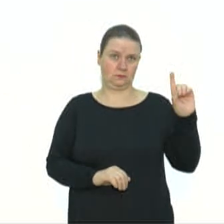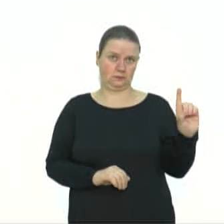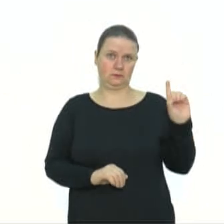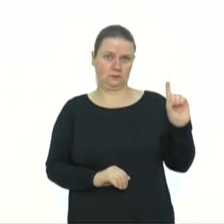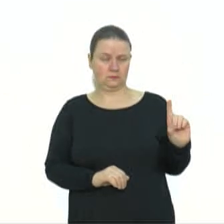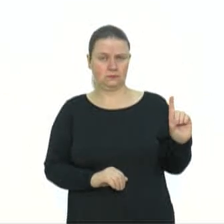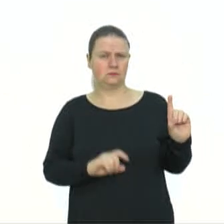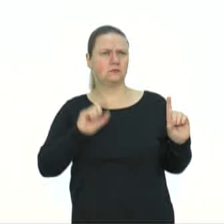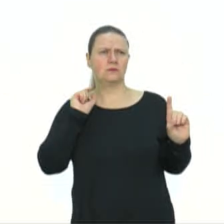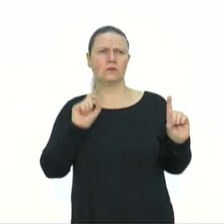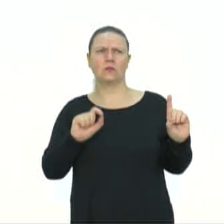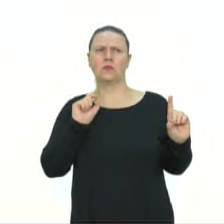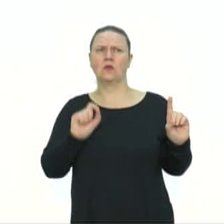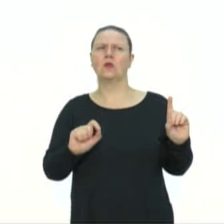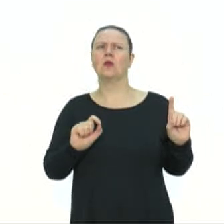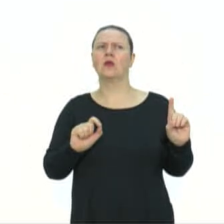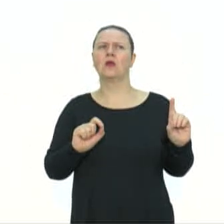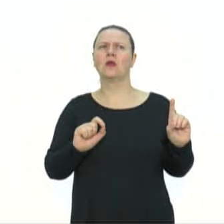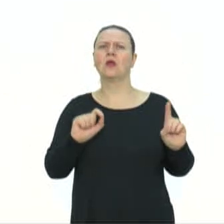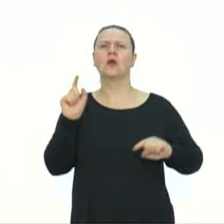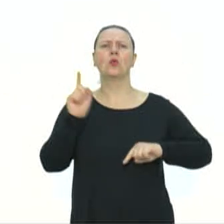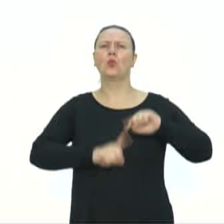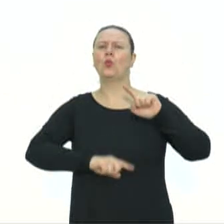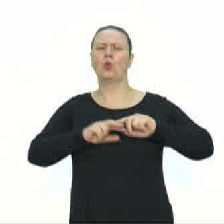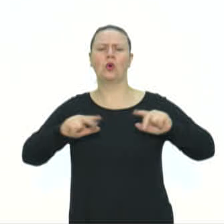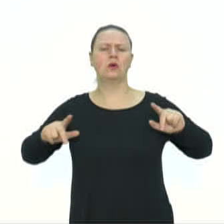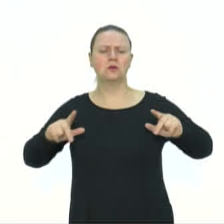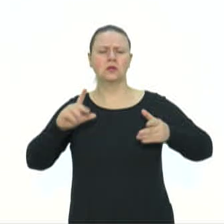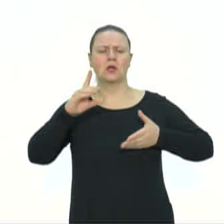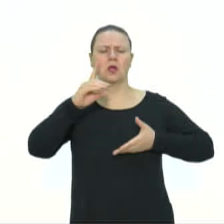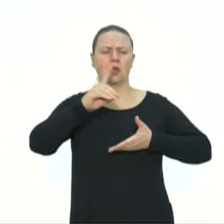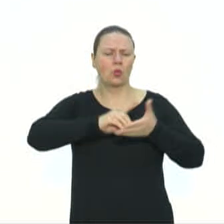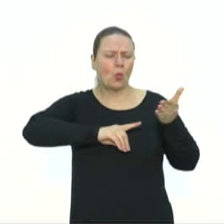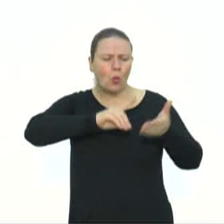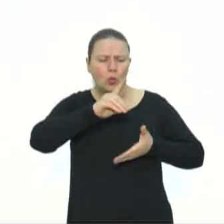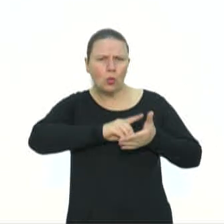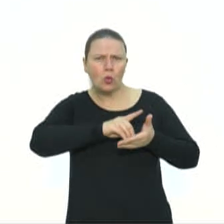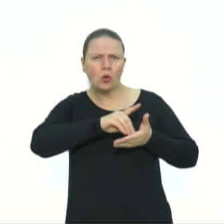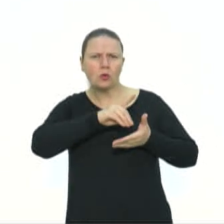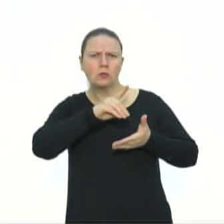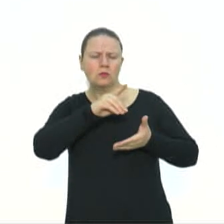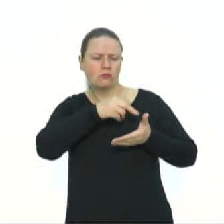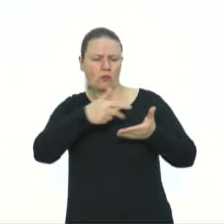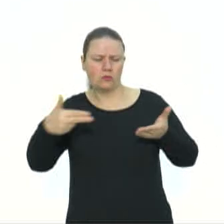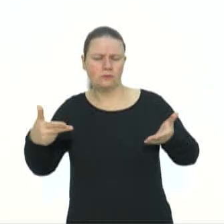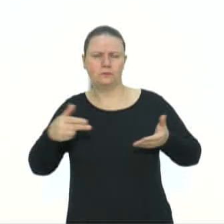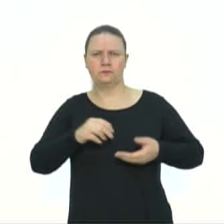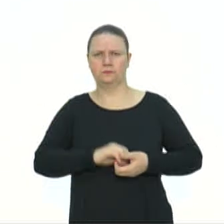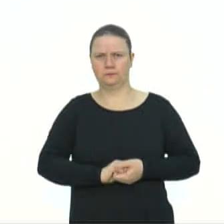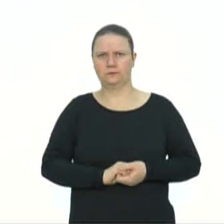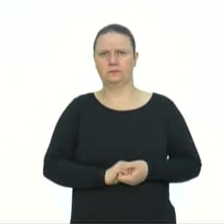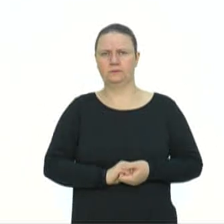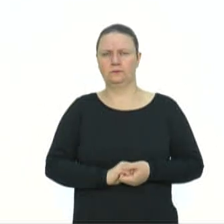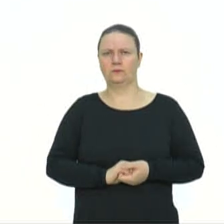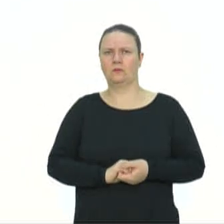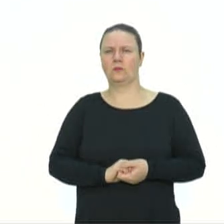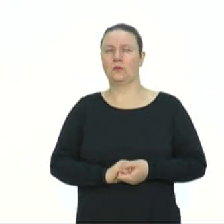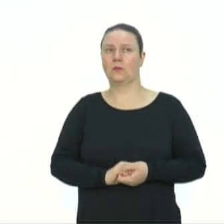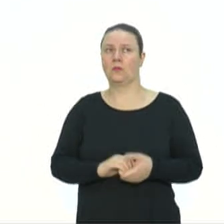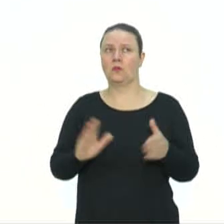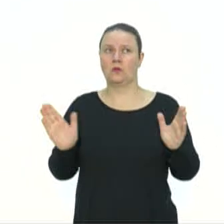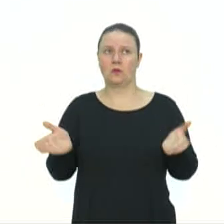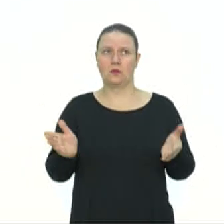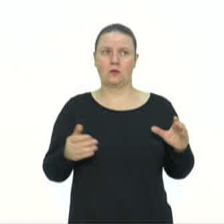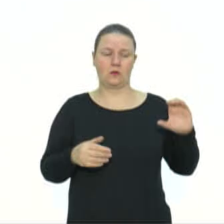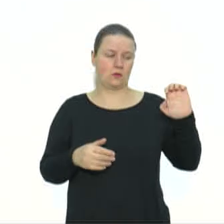perto, estes documentos? Letra E. Quero ver aqueles quadros